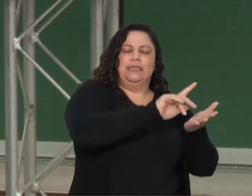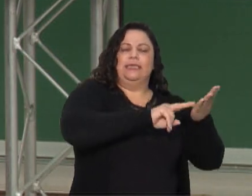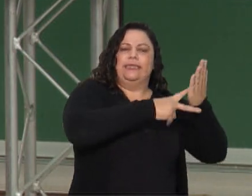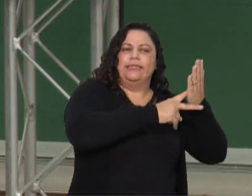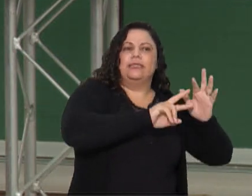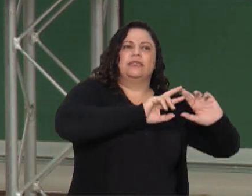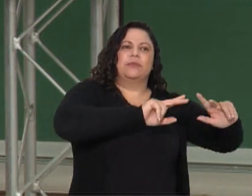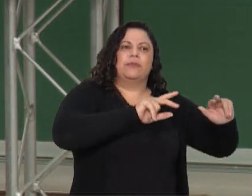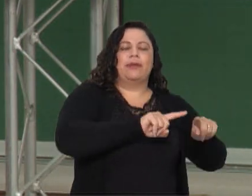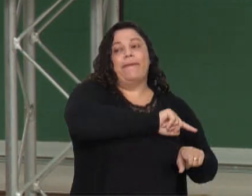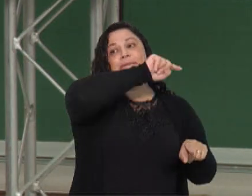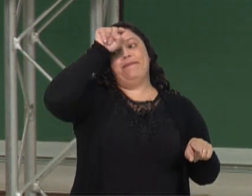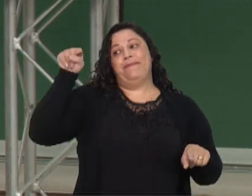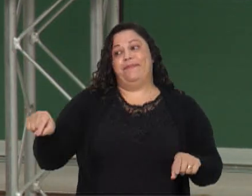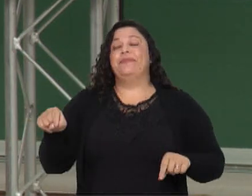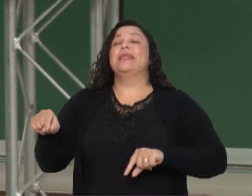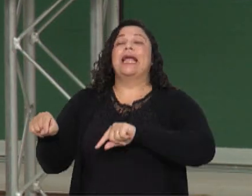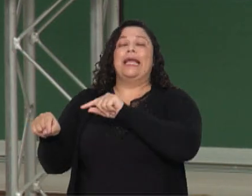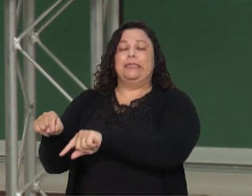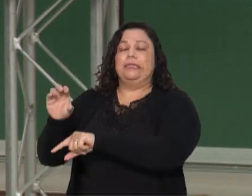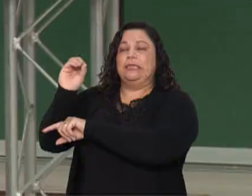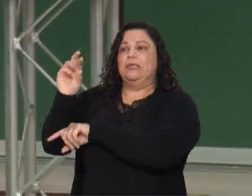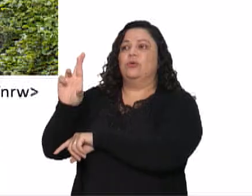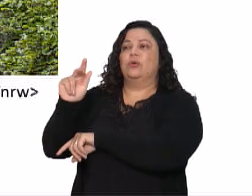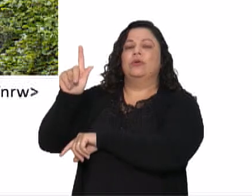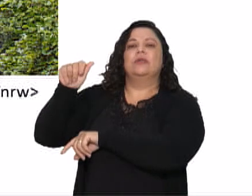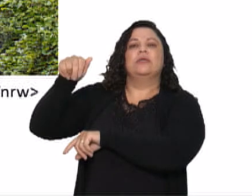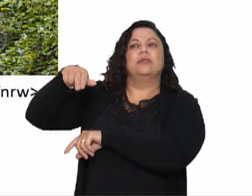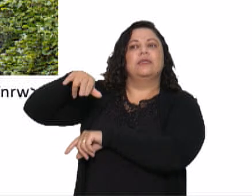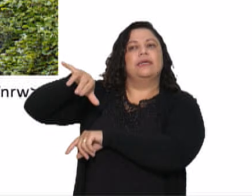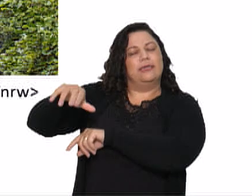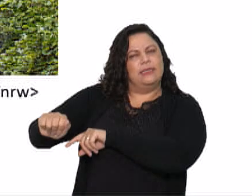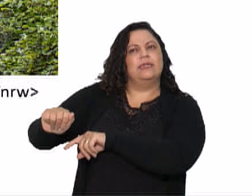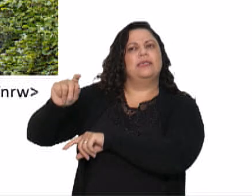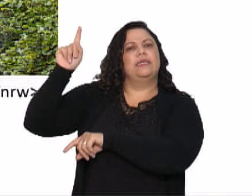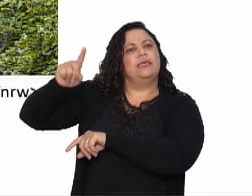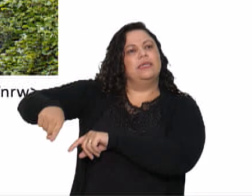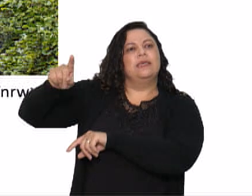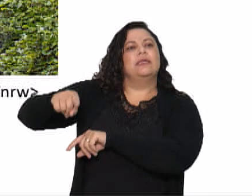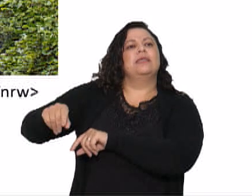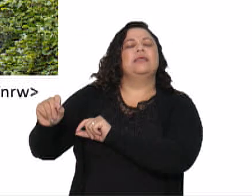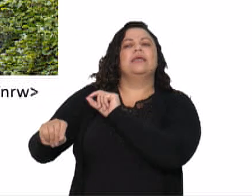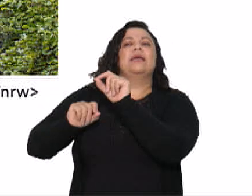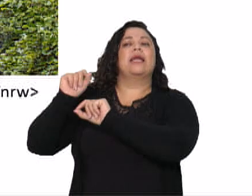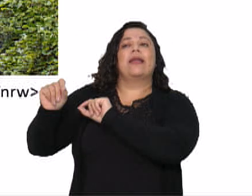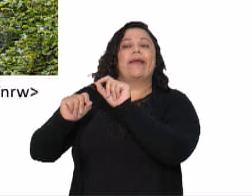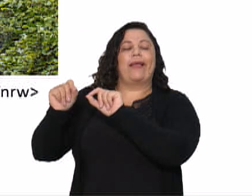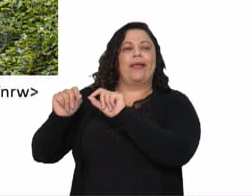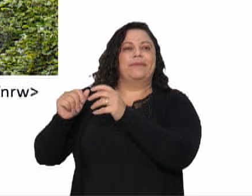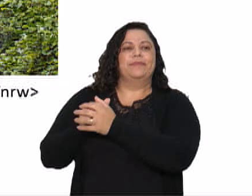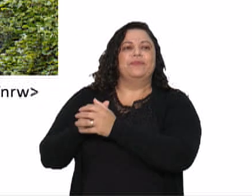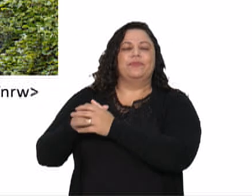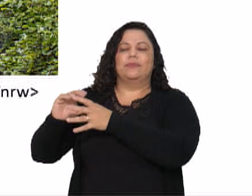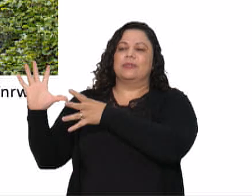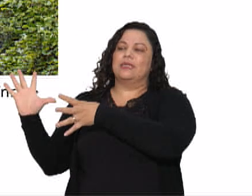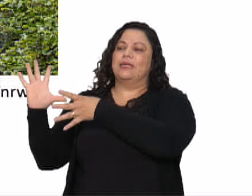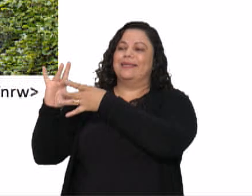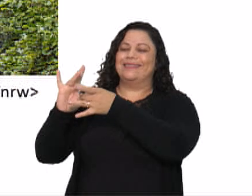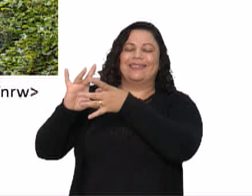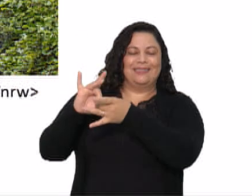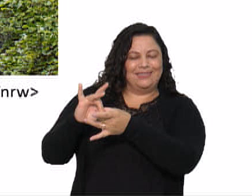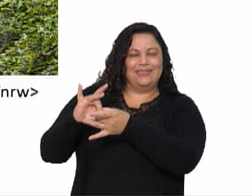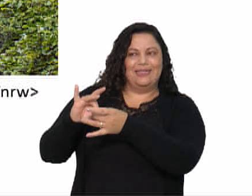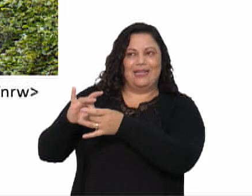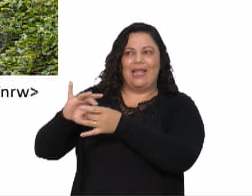arquitetura orgânica, nós temos ali na imagem também, que é aquela que se integra ao meio ambiente,